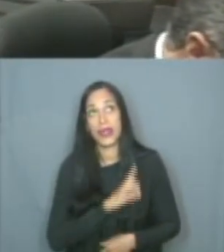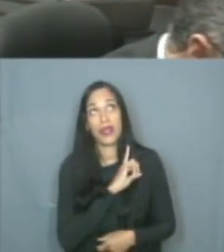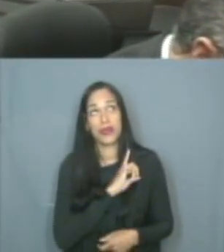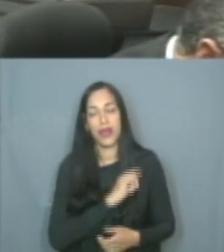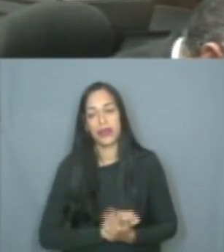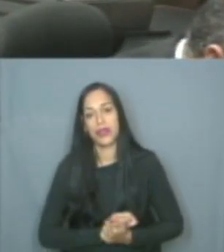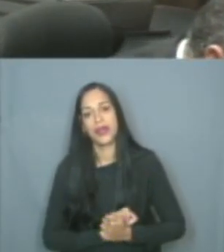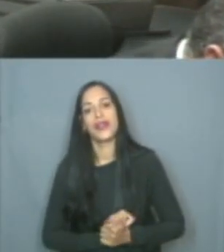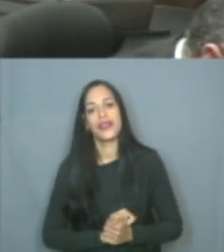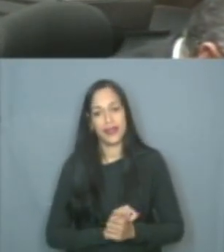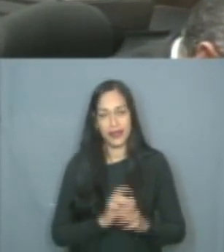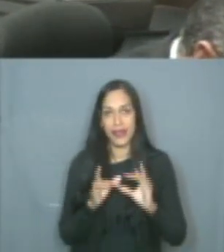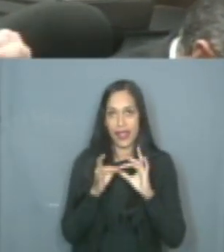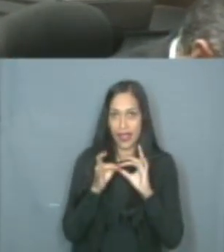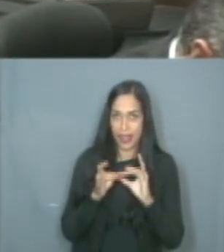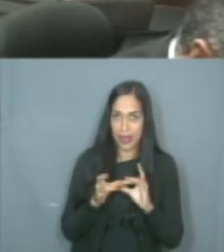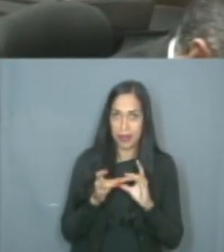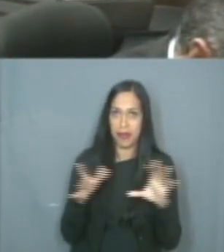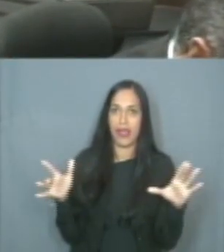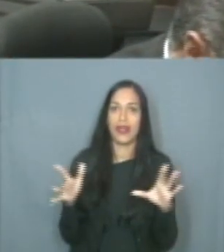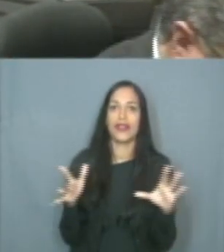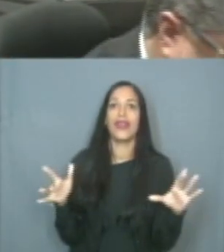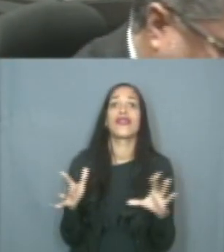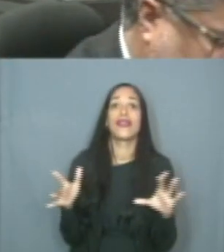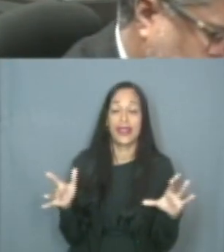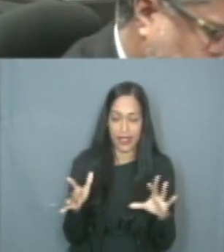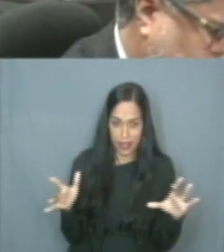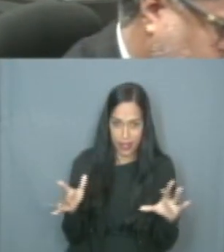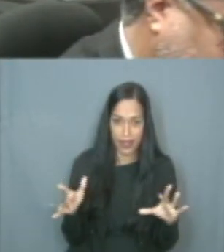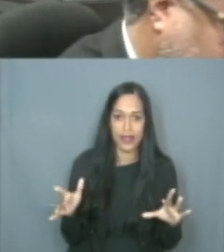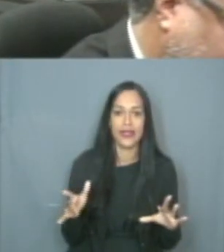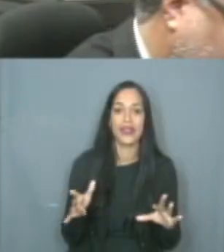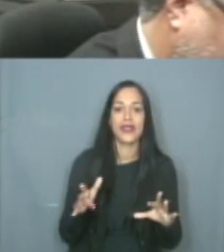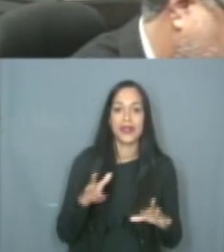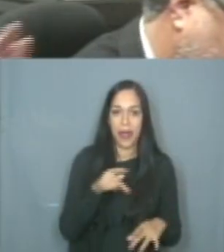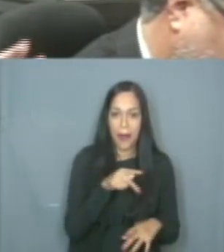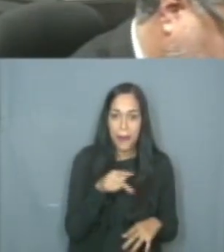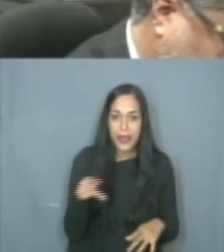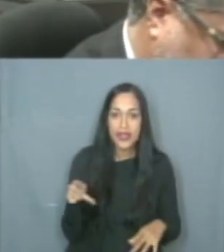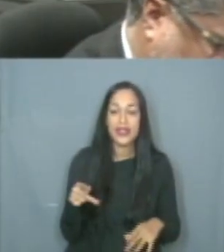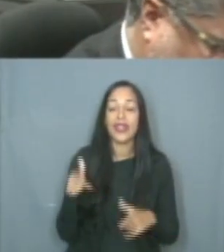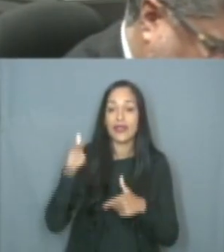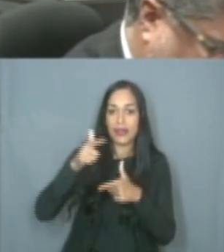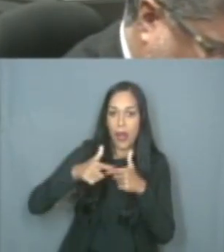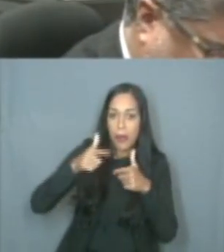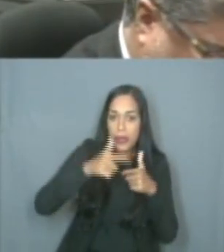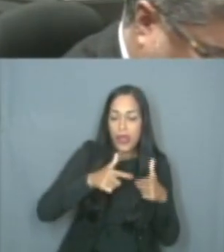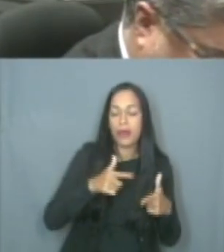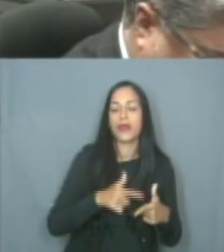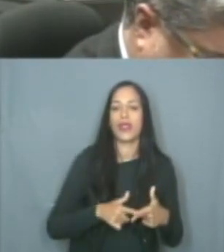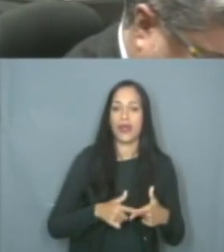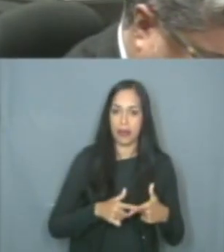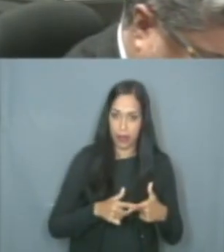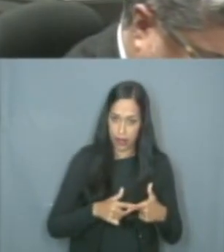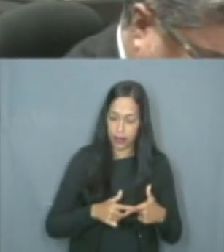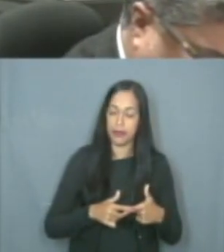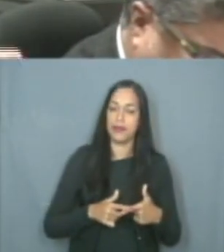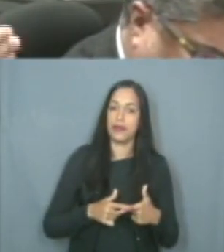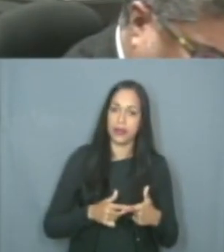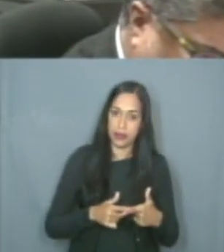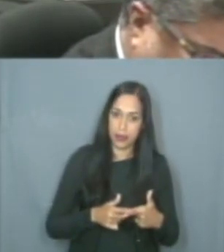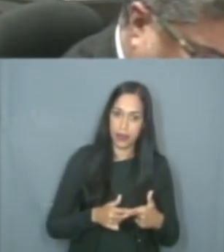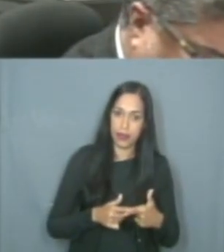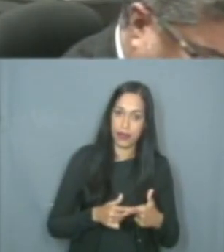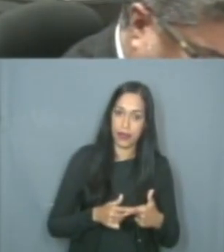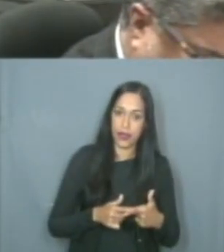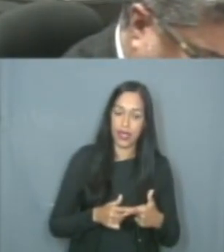certa liberdade de dizer que a nossa educação, senhor presidente, está um caos. Nós temos, segundo o